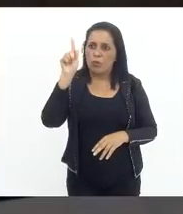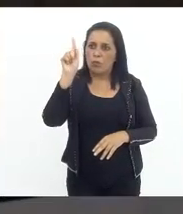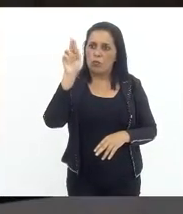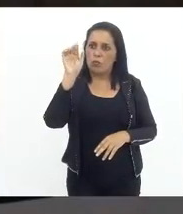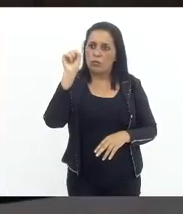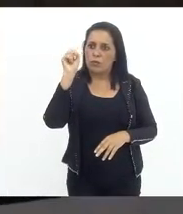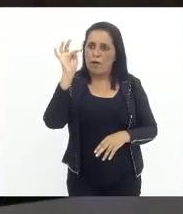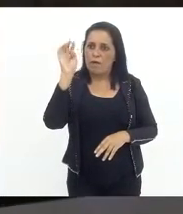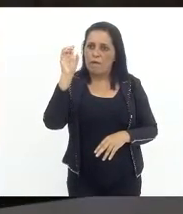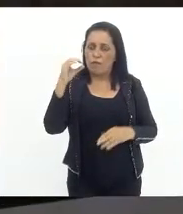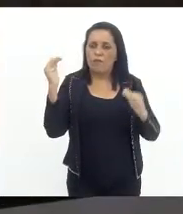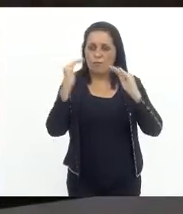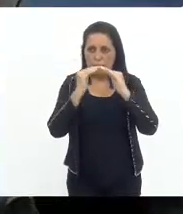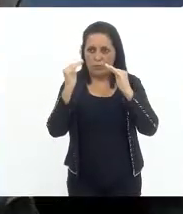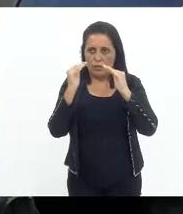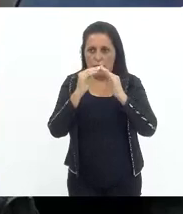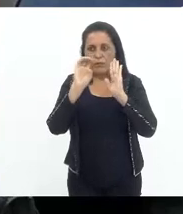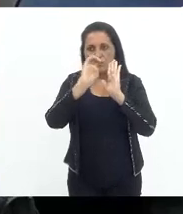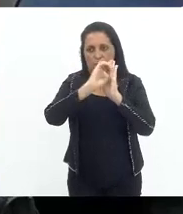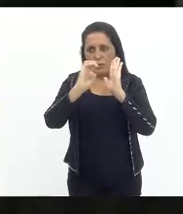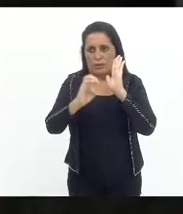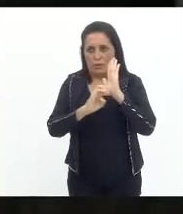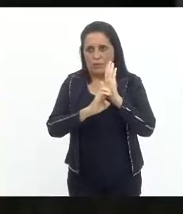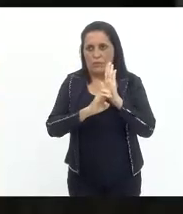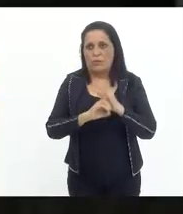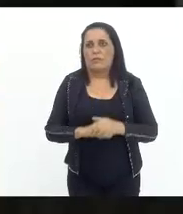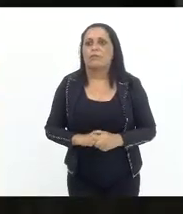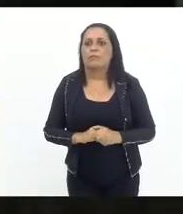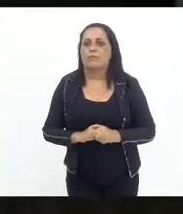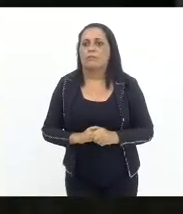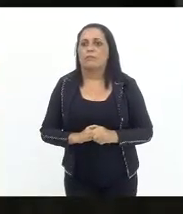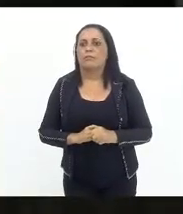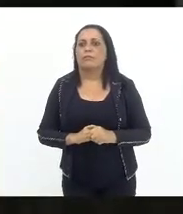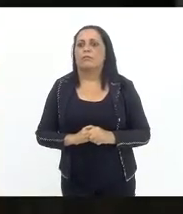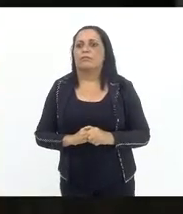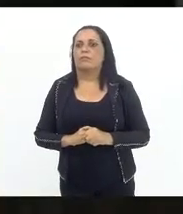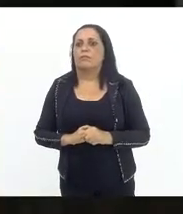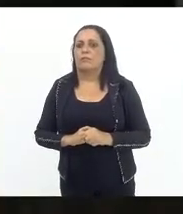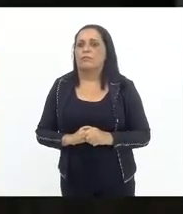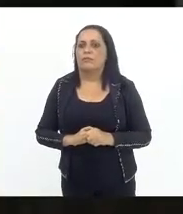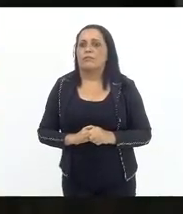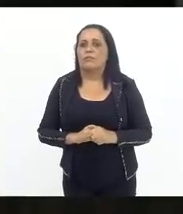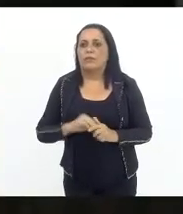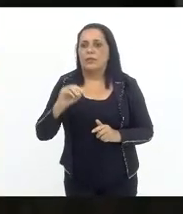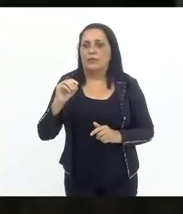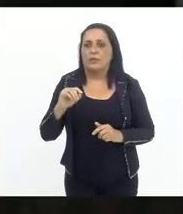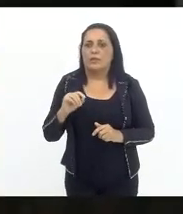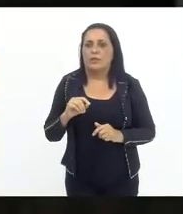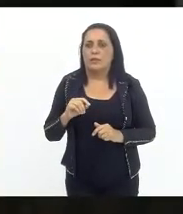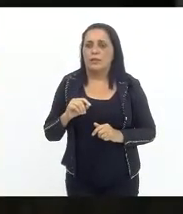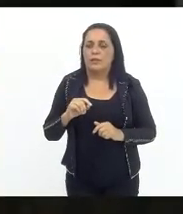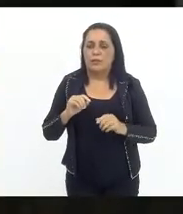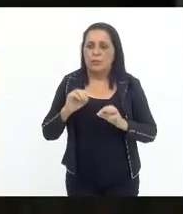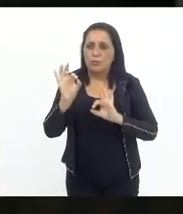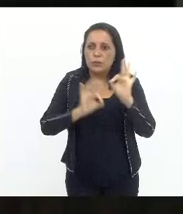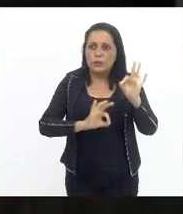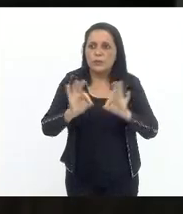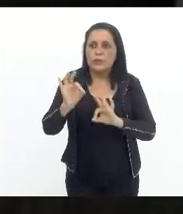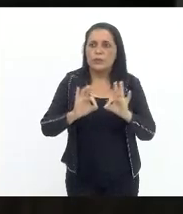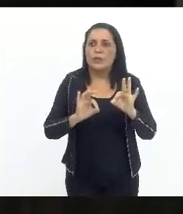Parecer favorável com emendas, presidente. Favorável com emendas pelo meio ambiente. Saneamento ambiental, deputada